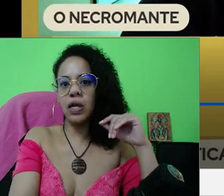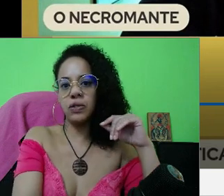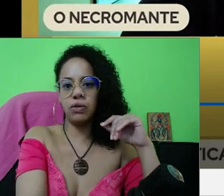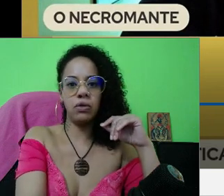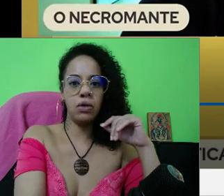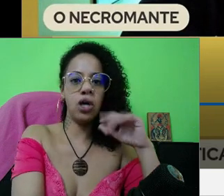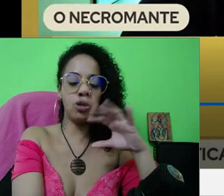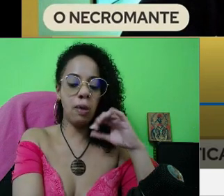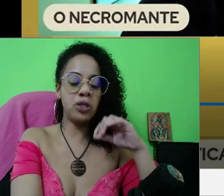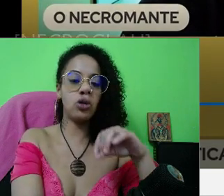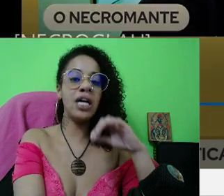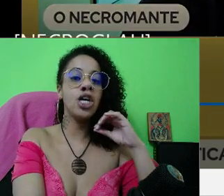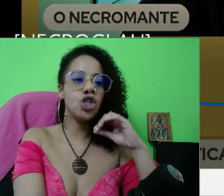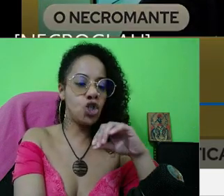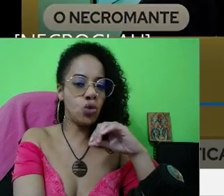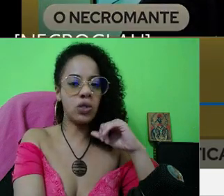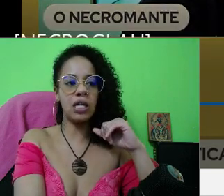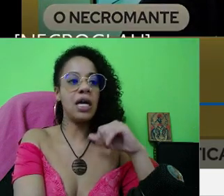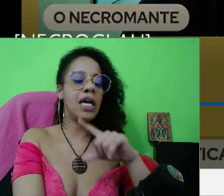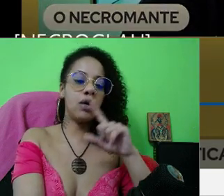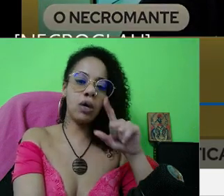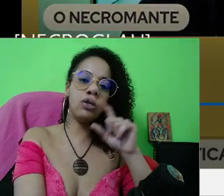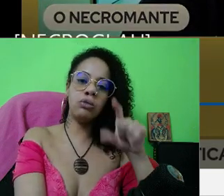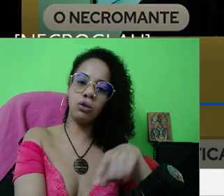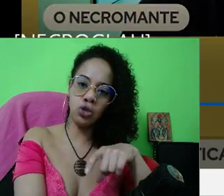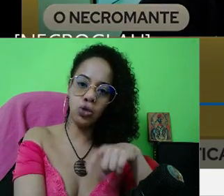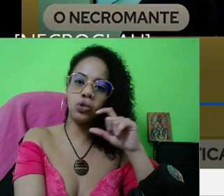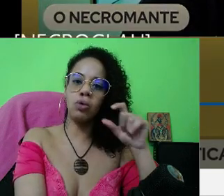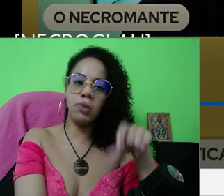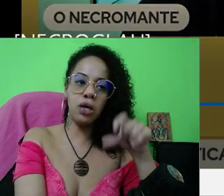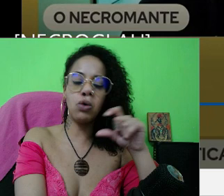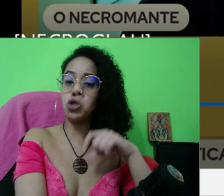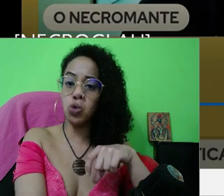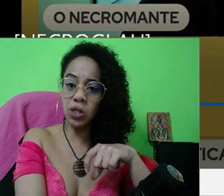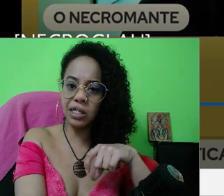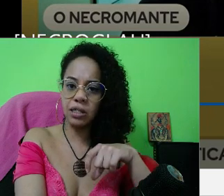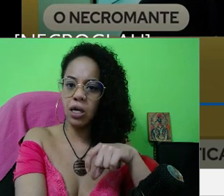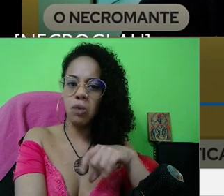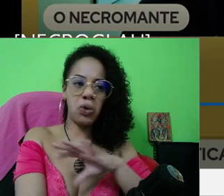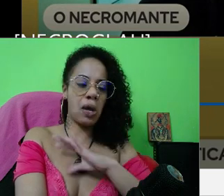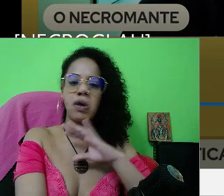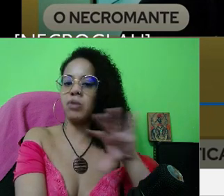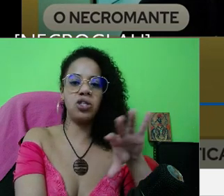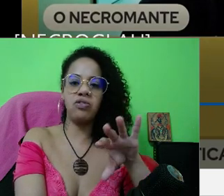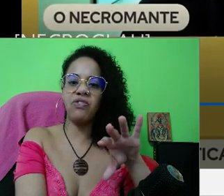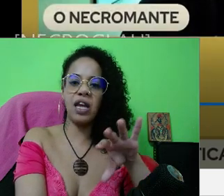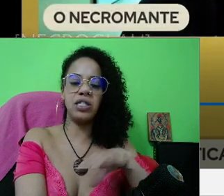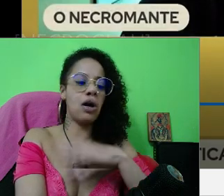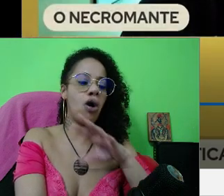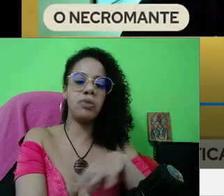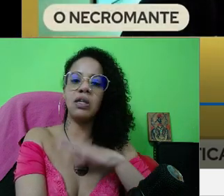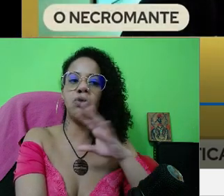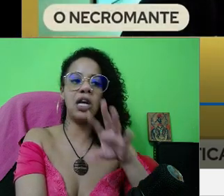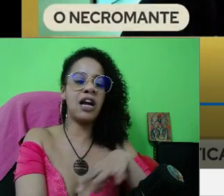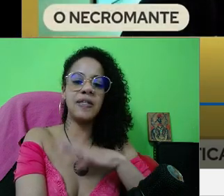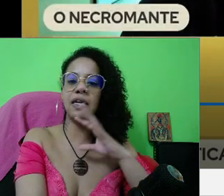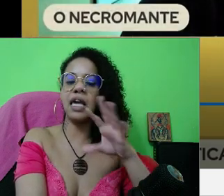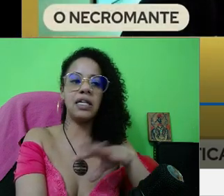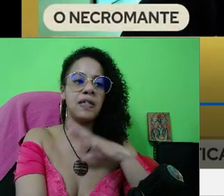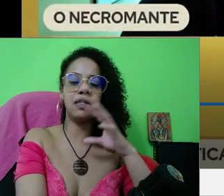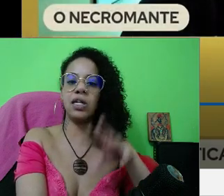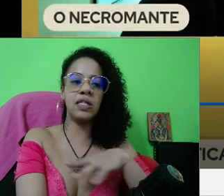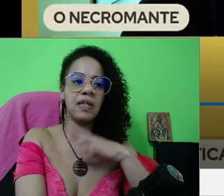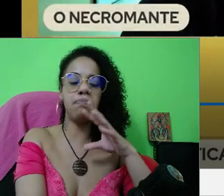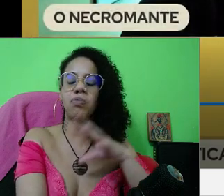só isso eu sou uma pessoa justa e quando não são justos comigo ou justas Porque para mim difere-se homem se é mulher